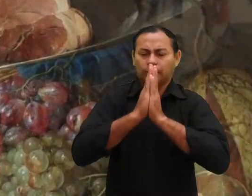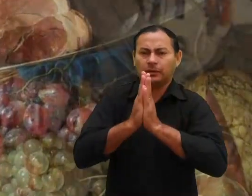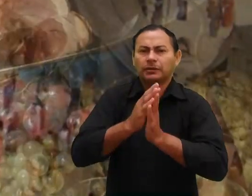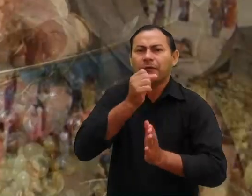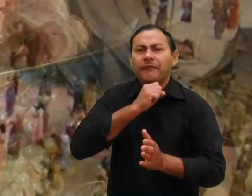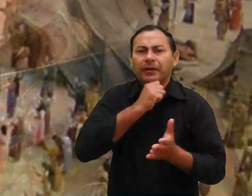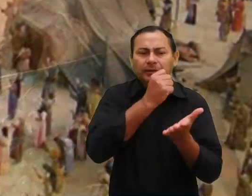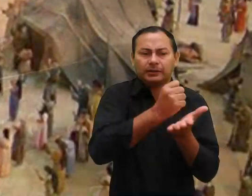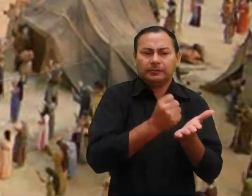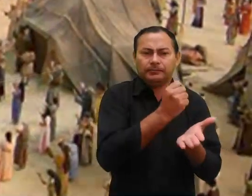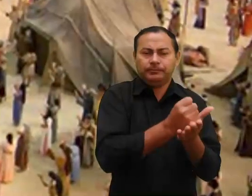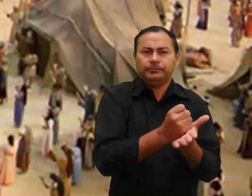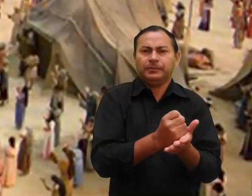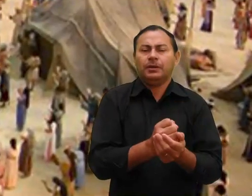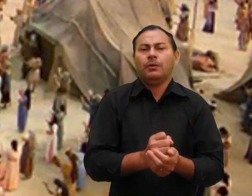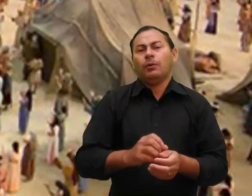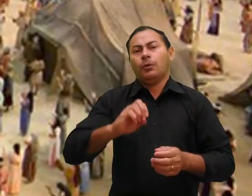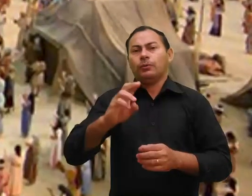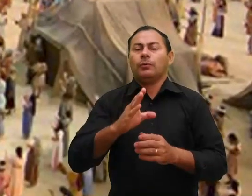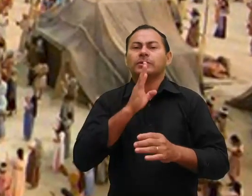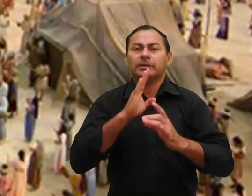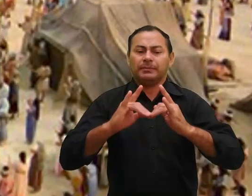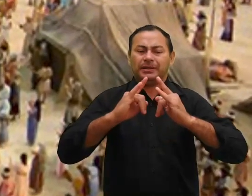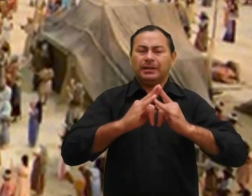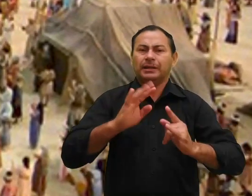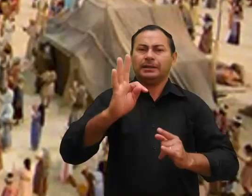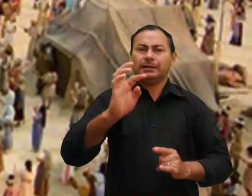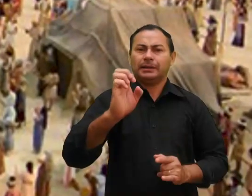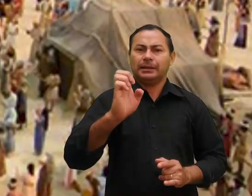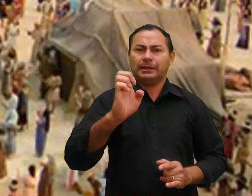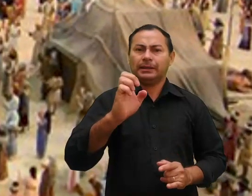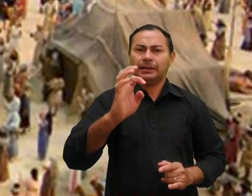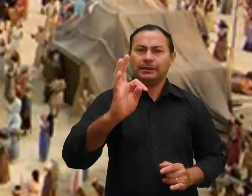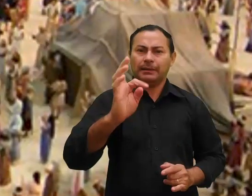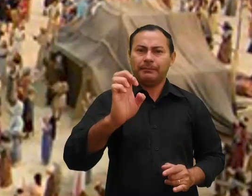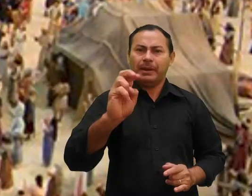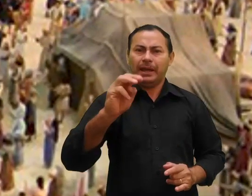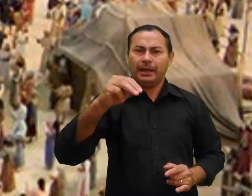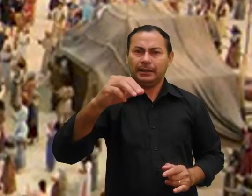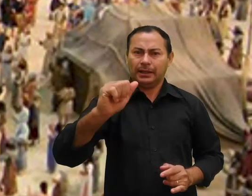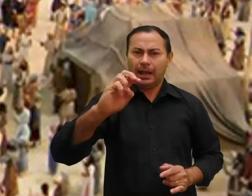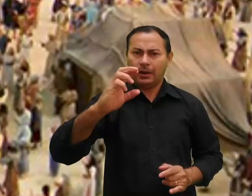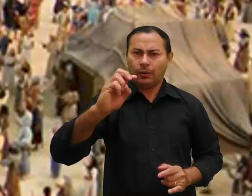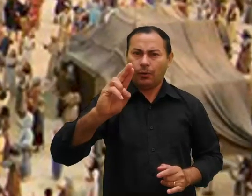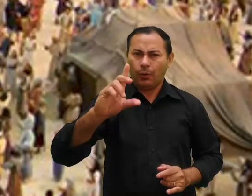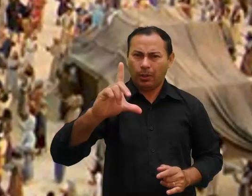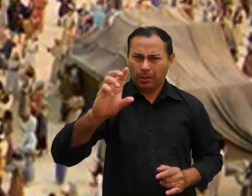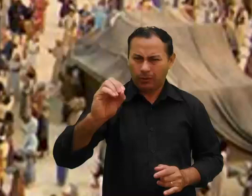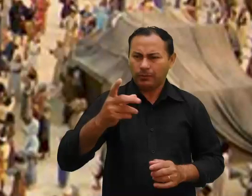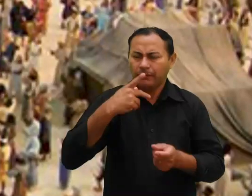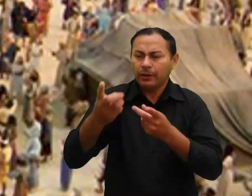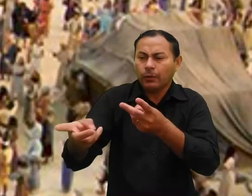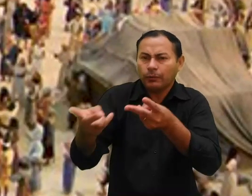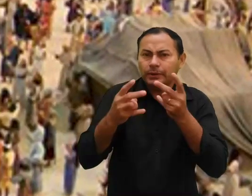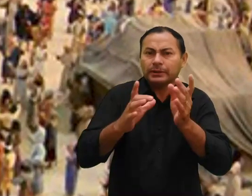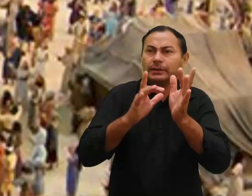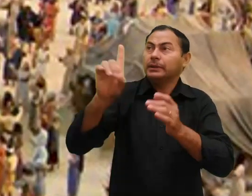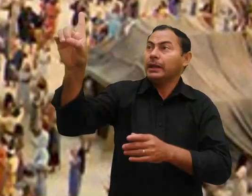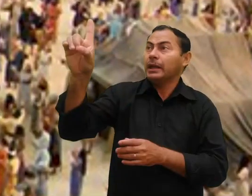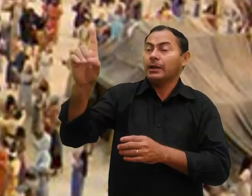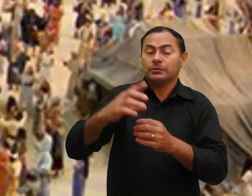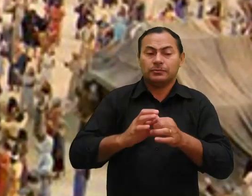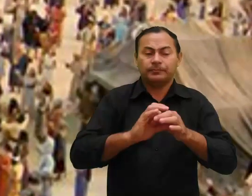adoração do Velho Testamento, ou o tabernáculo, podemos compreender melhor o esforço de Deus para nos fazer esse convite. Deus teve